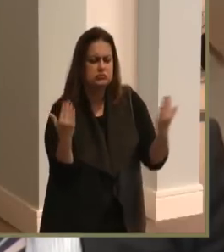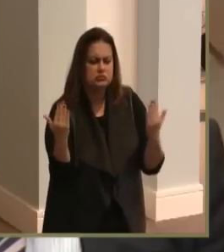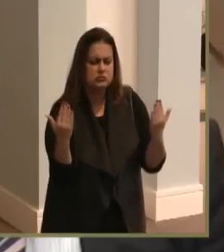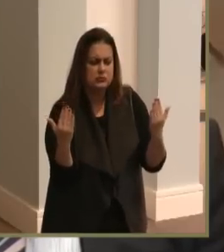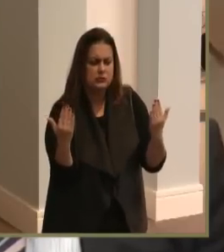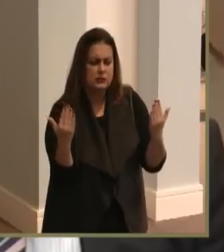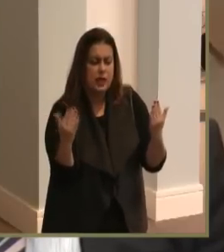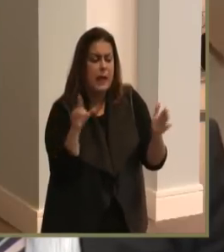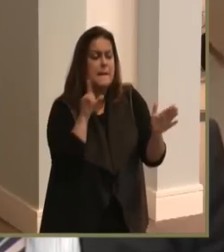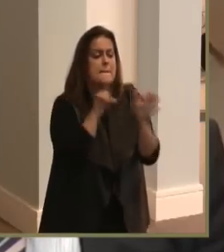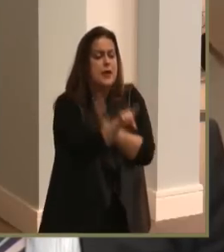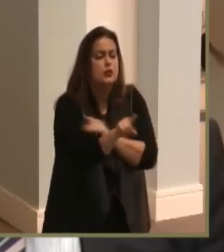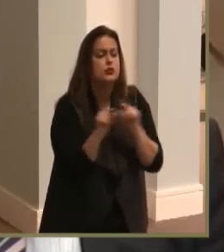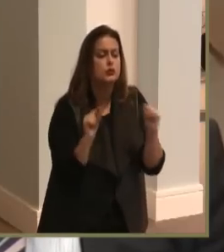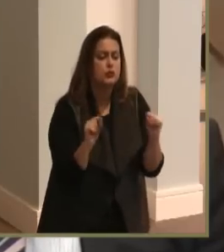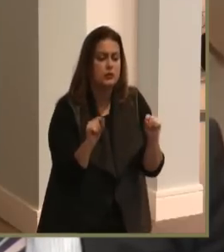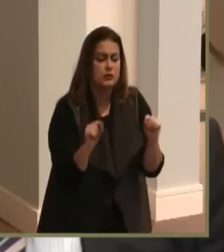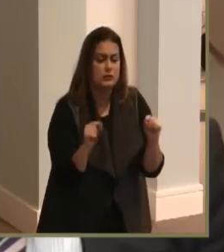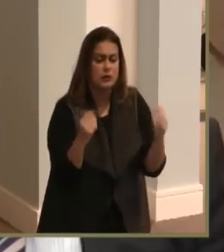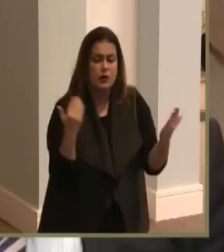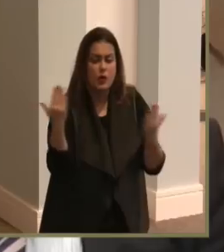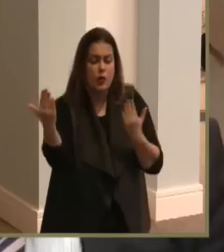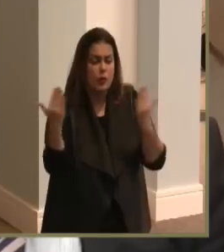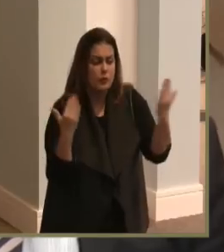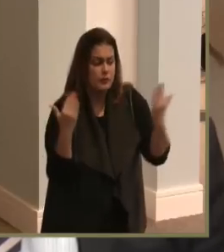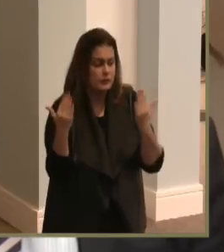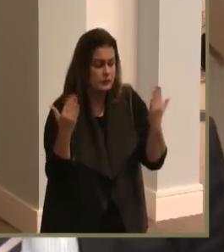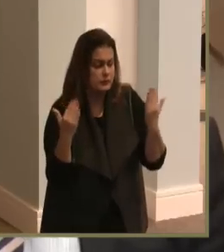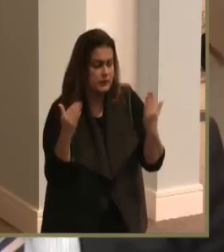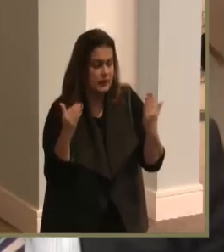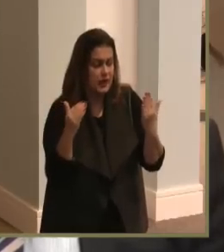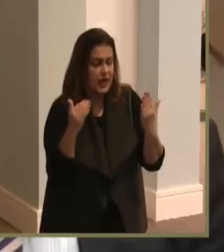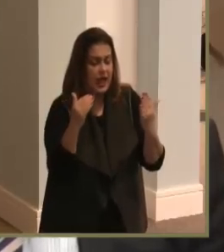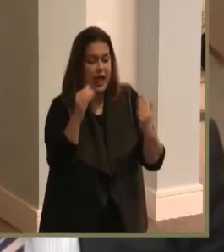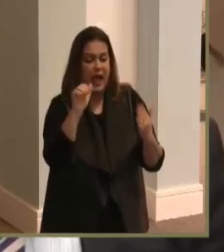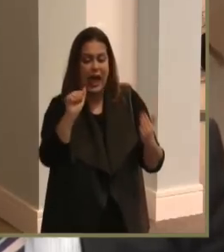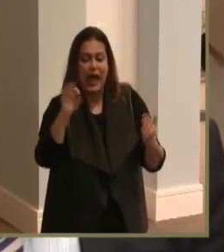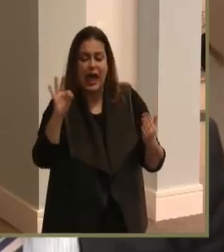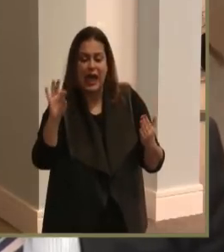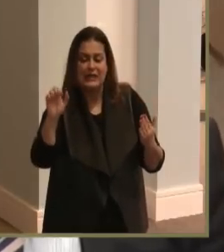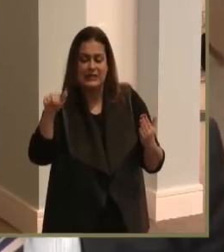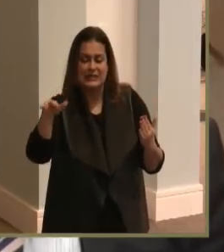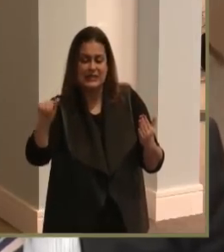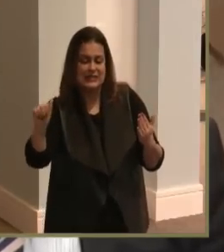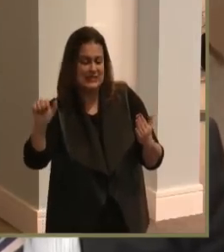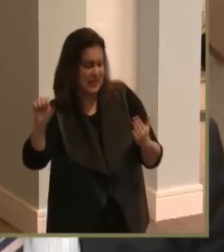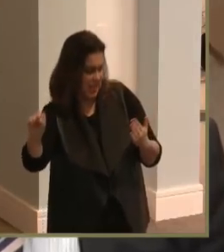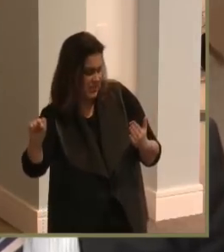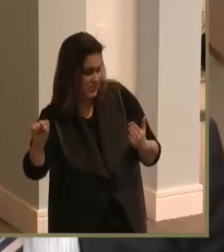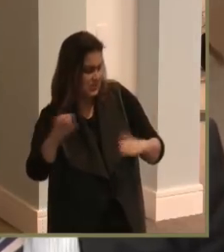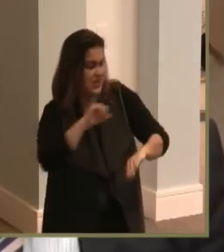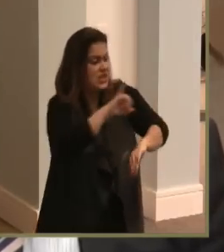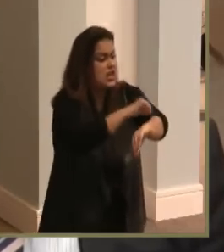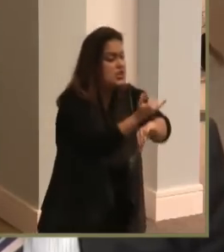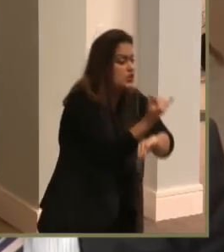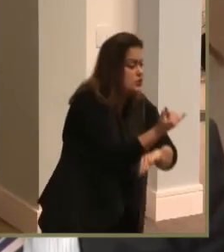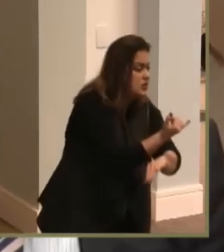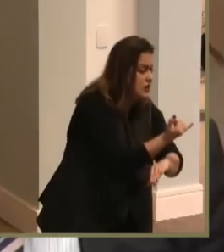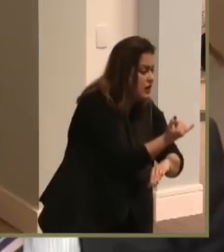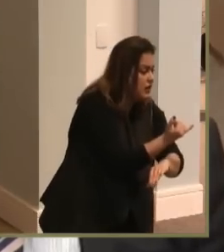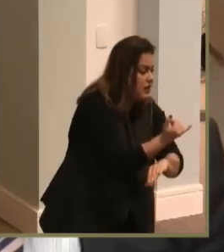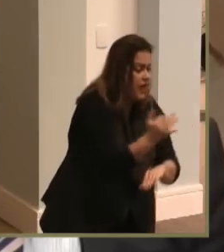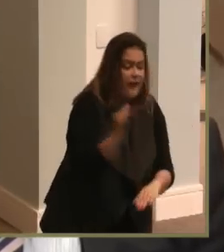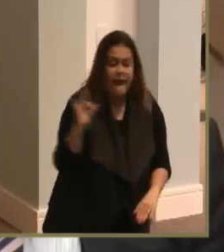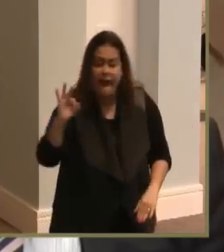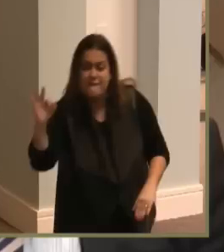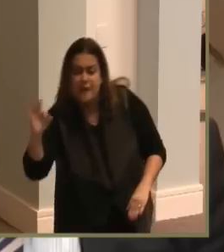na sua pergunta, qual a relação entre Atenas e Jerusalém, entre a academia e a Igreja?